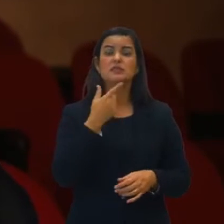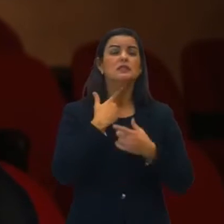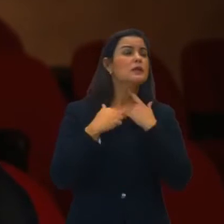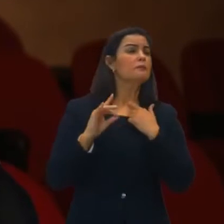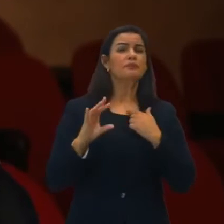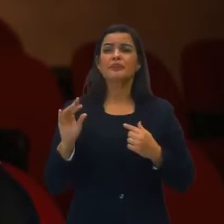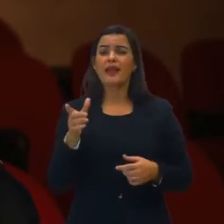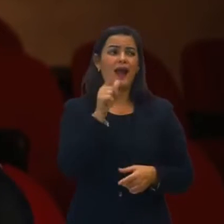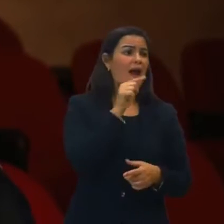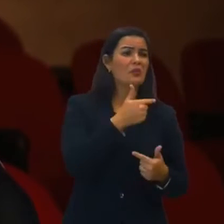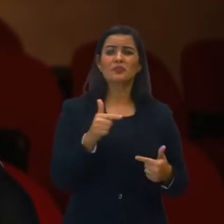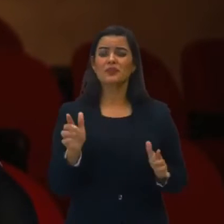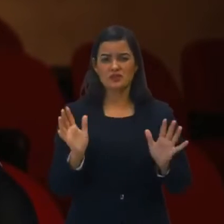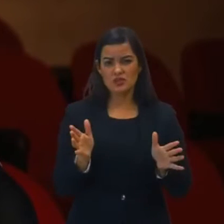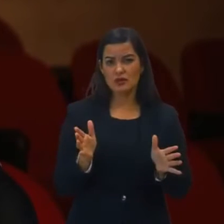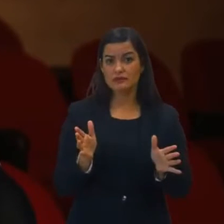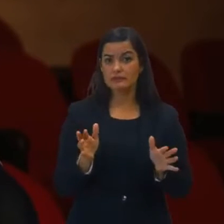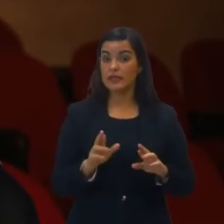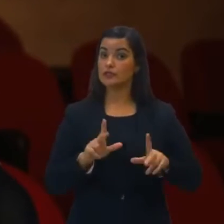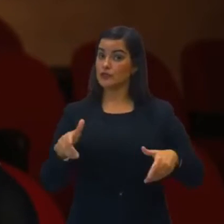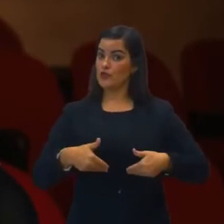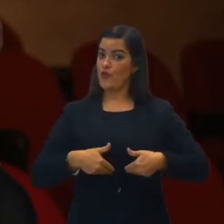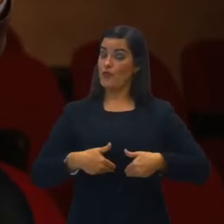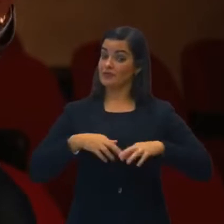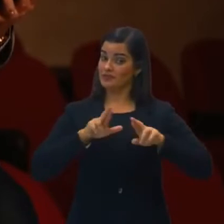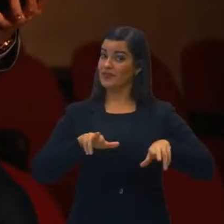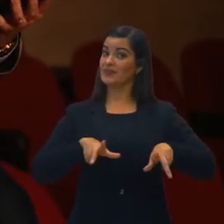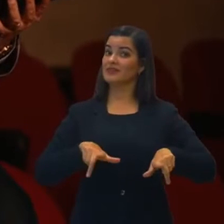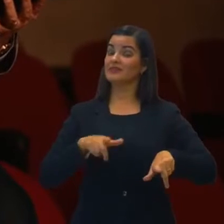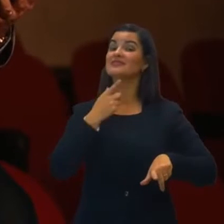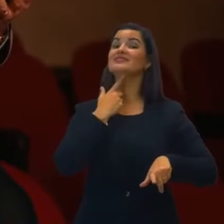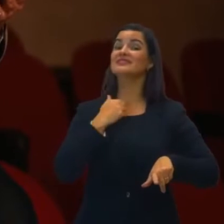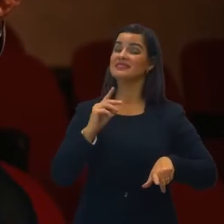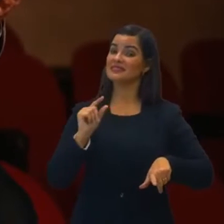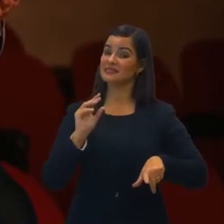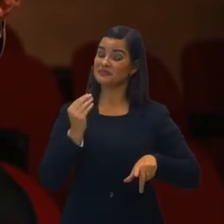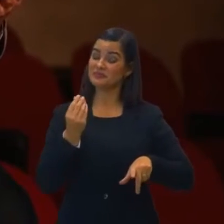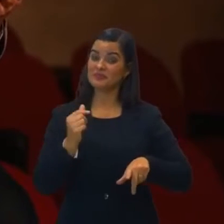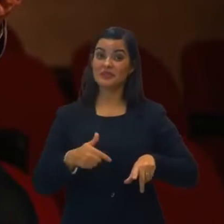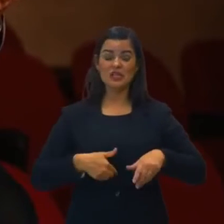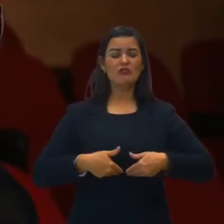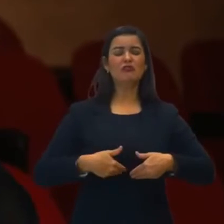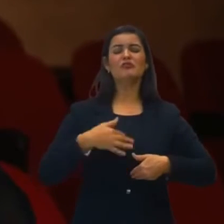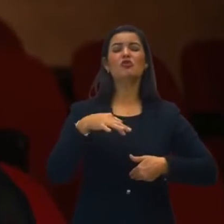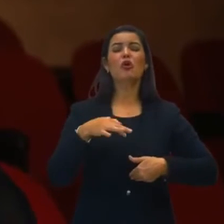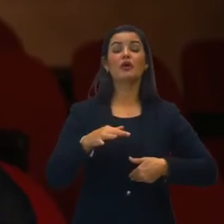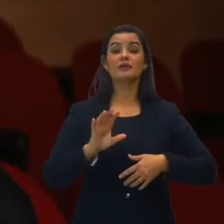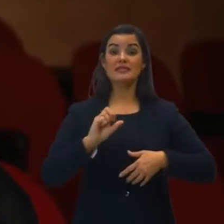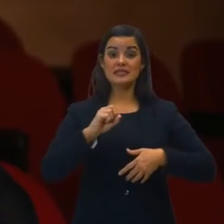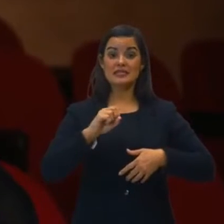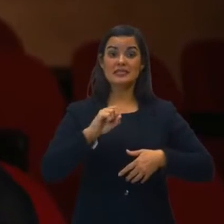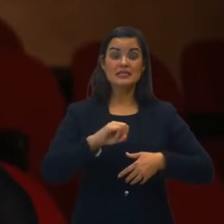água. A sede é diferente da fome. Quando você está com fome, seu estômago dói. Mas se você não